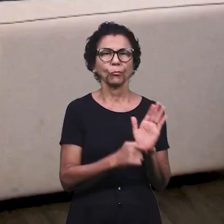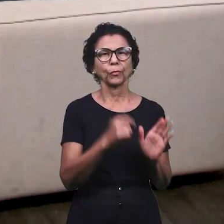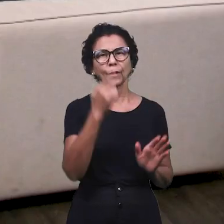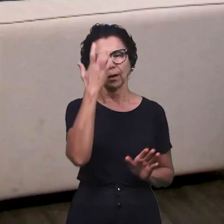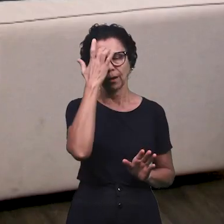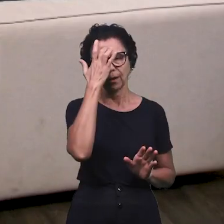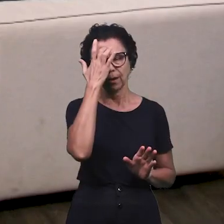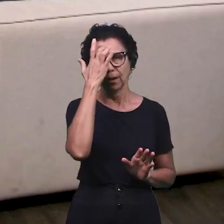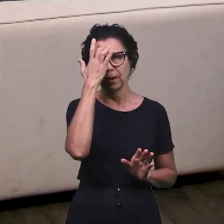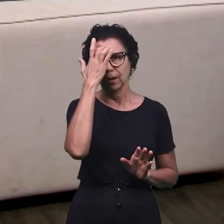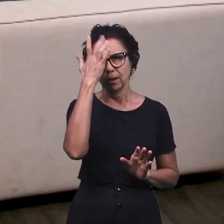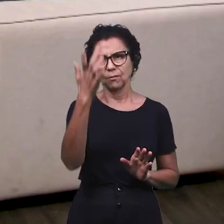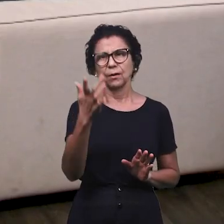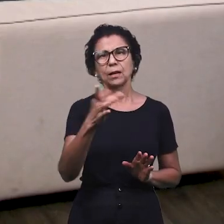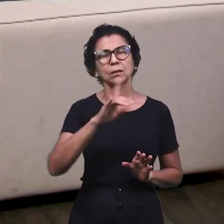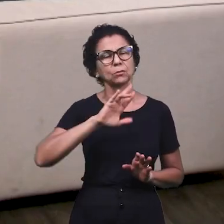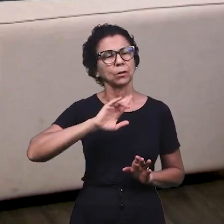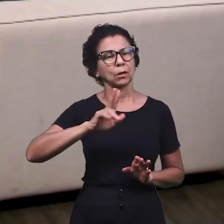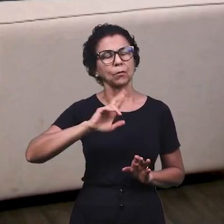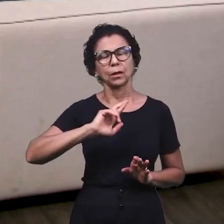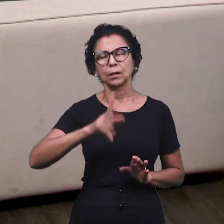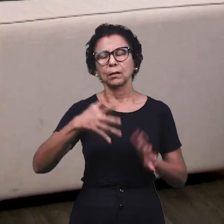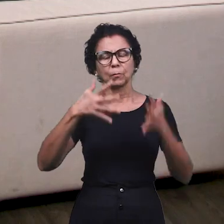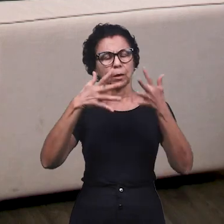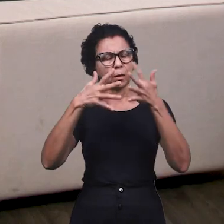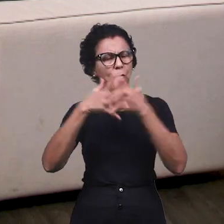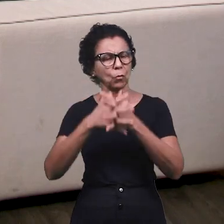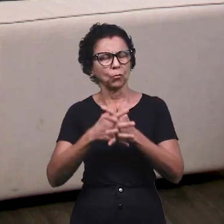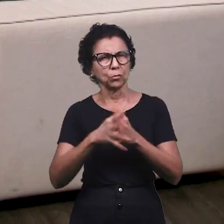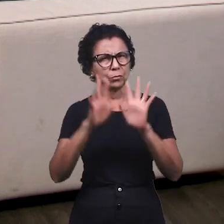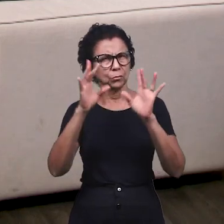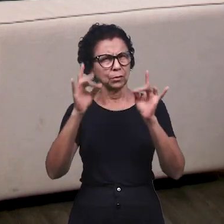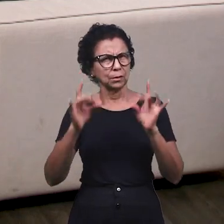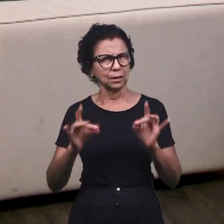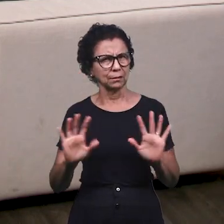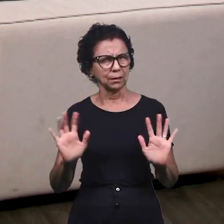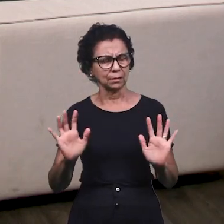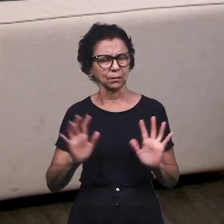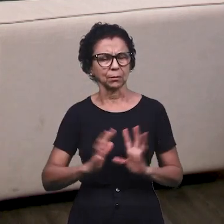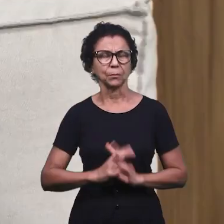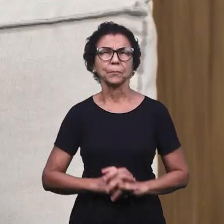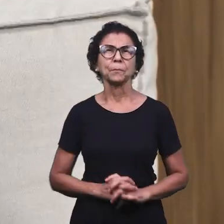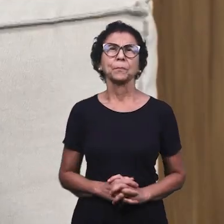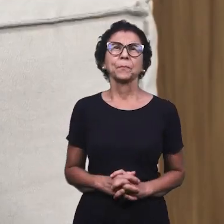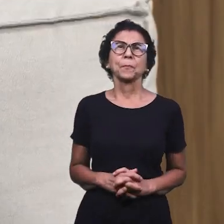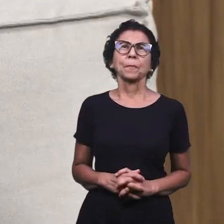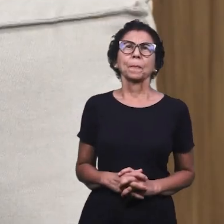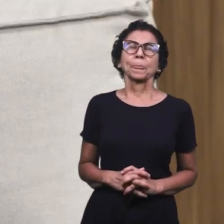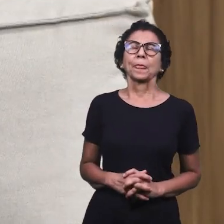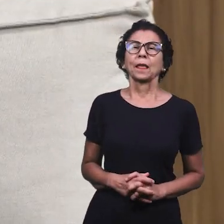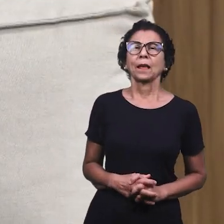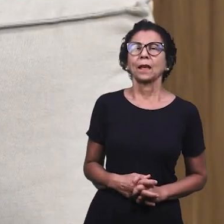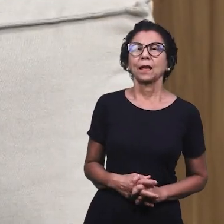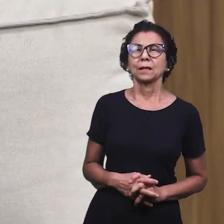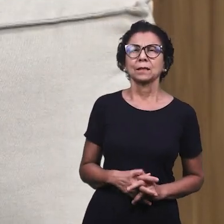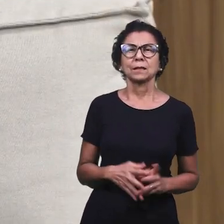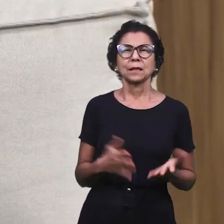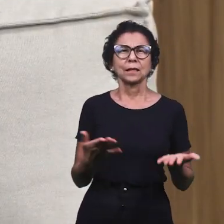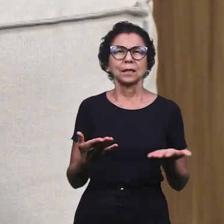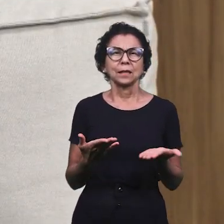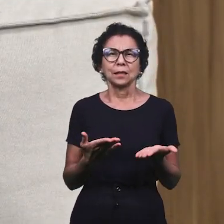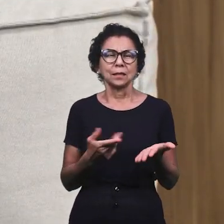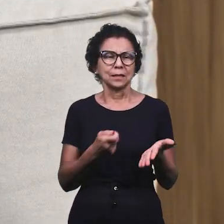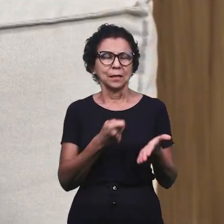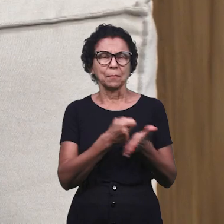muito complexa. A tributação complexa, você tem, não vou entrar muito em detalhe, mas você tem, por exemplo, um negócio chamado ex-tarifário.